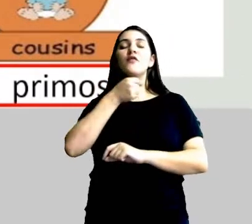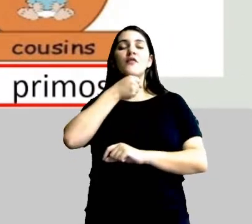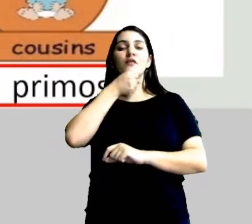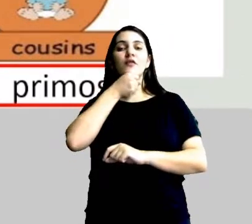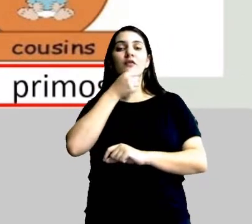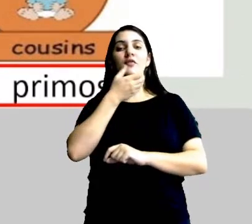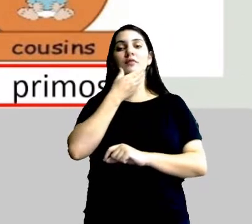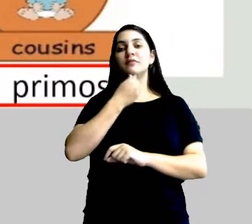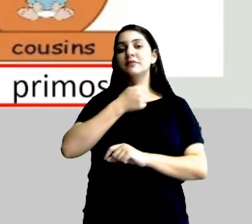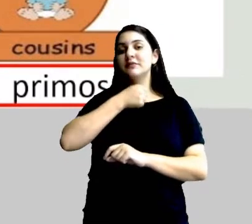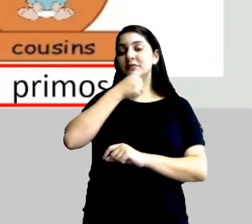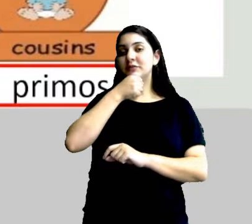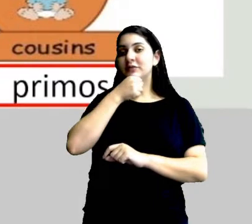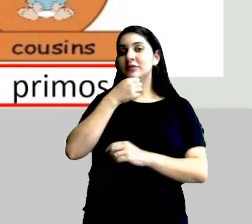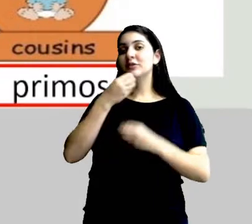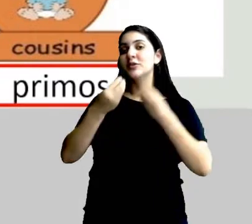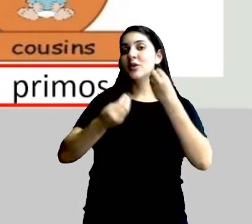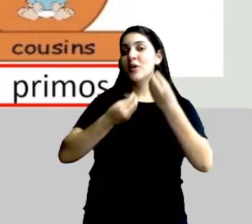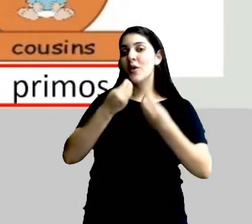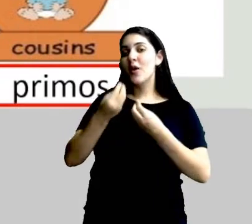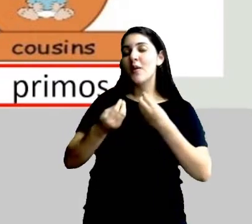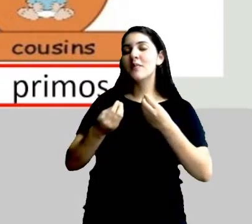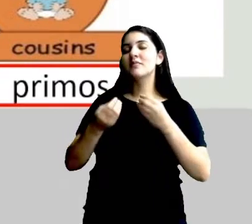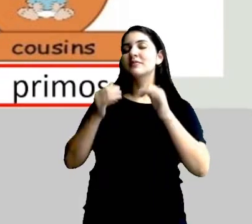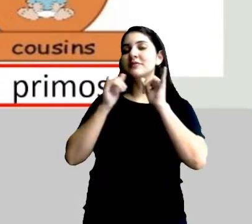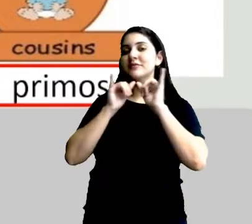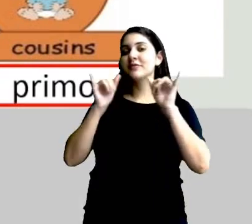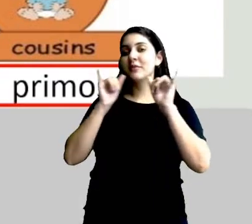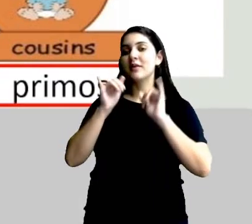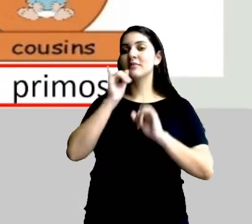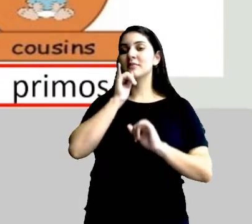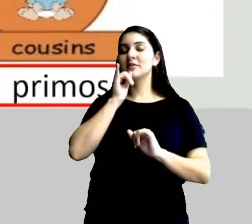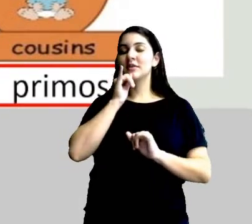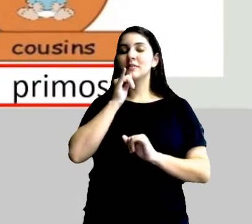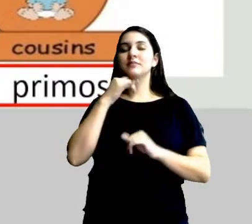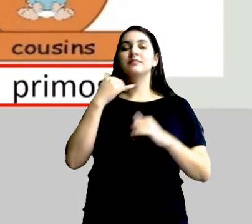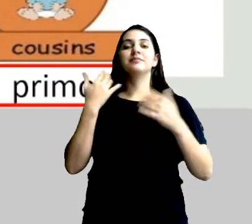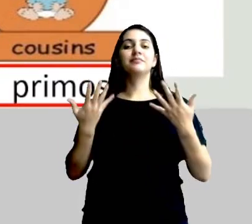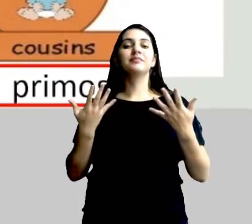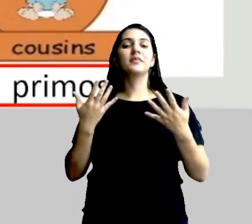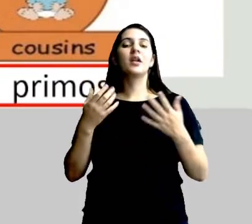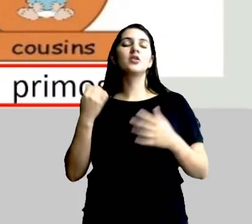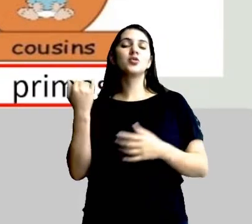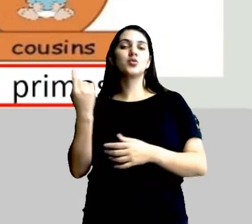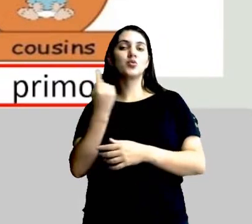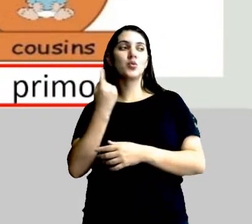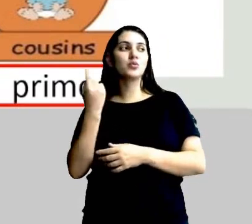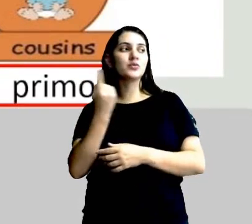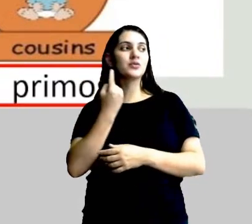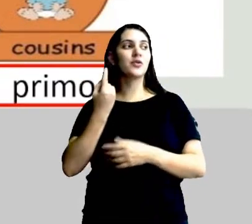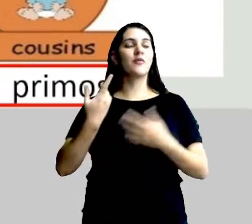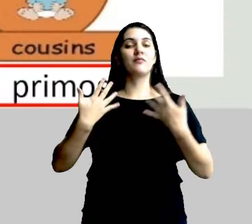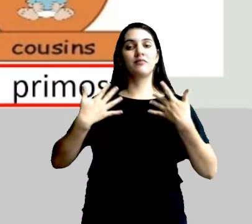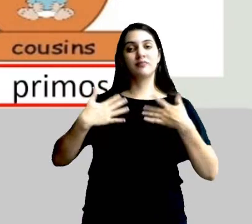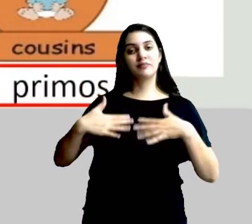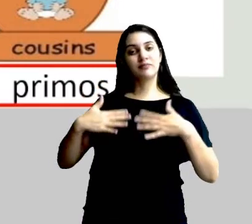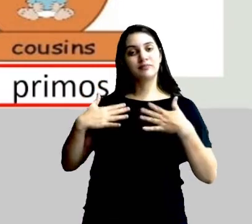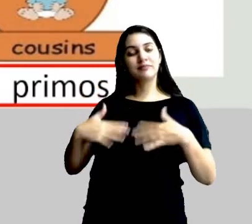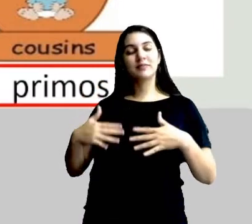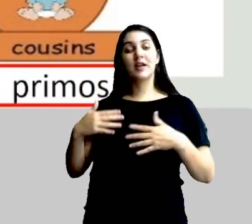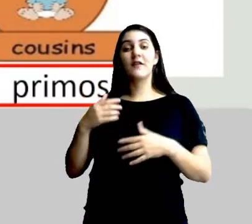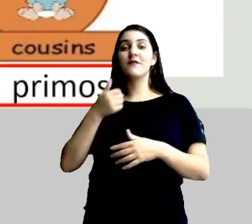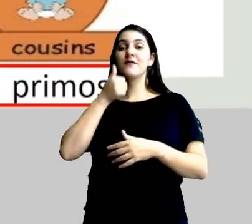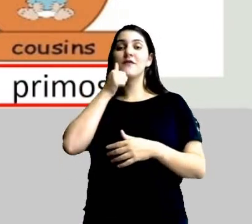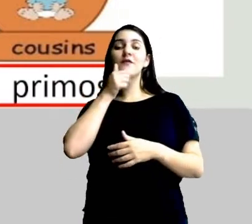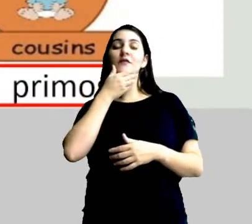o vovô. Então, para aquela informalidade, para aquele contexto que você esteja lá sozinho, à vontade com o seu vovô,